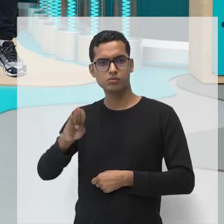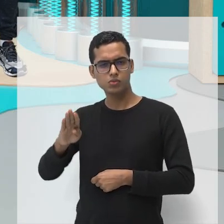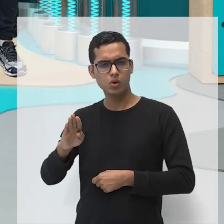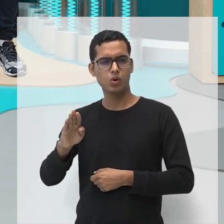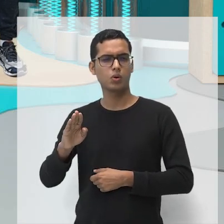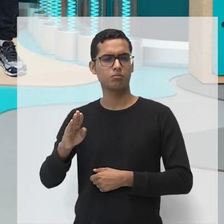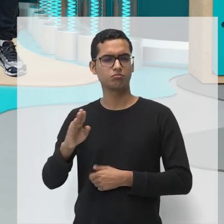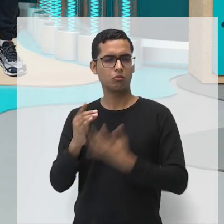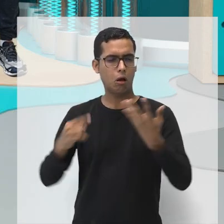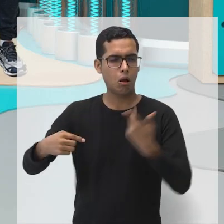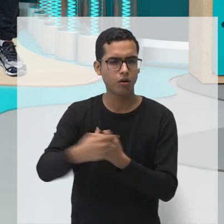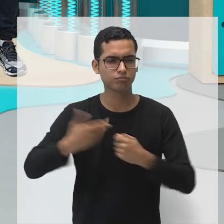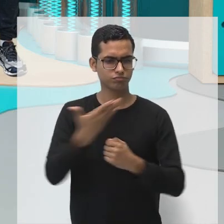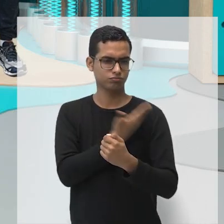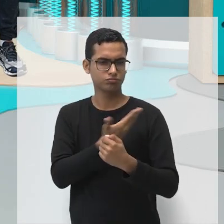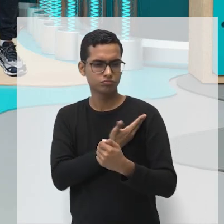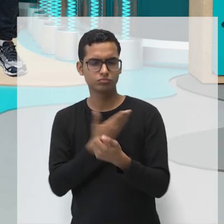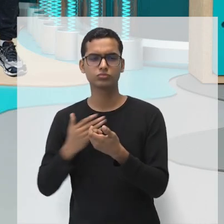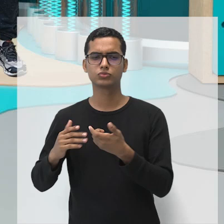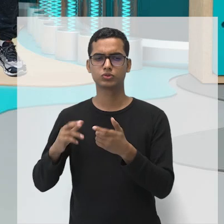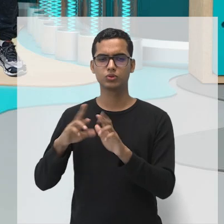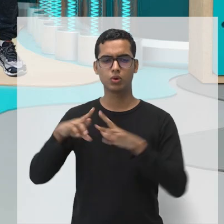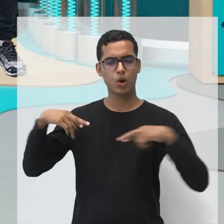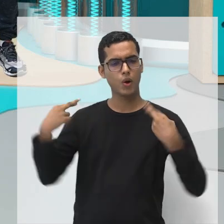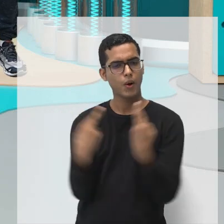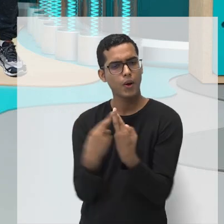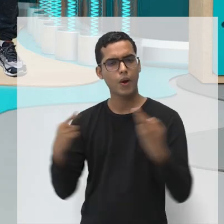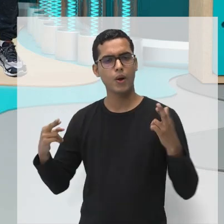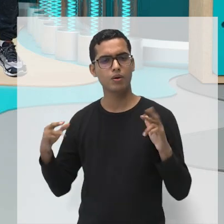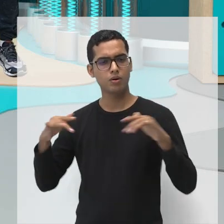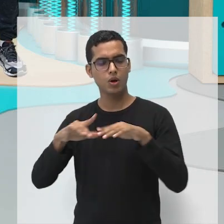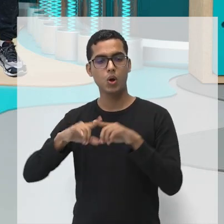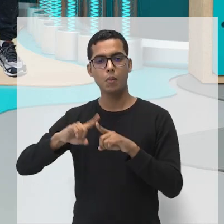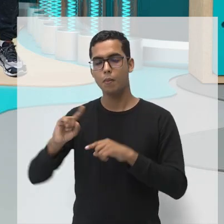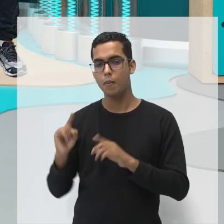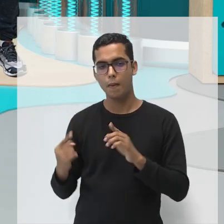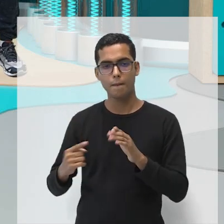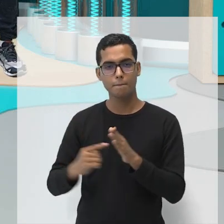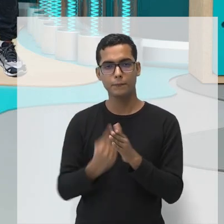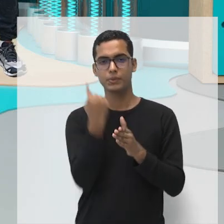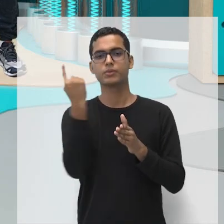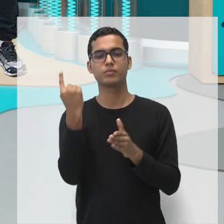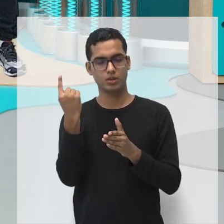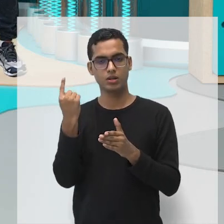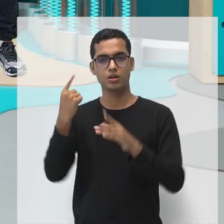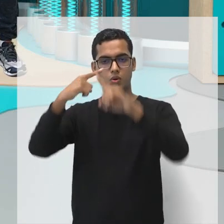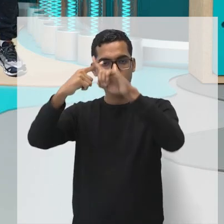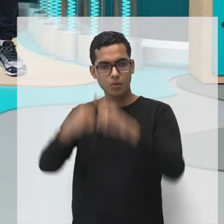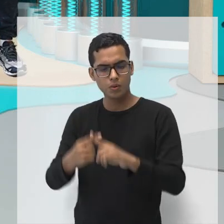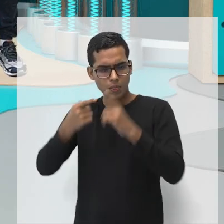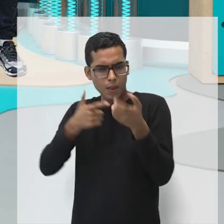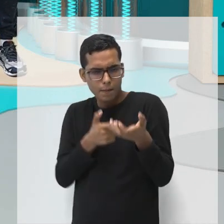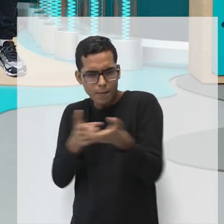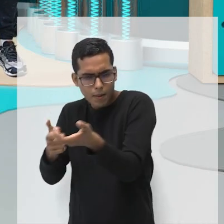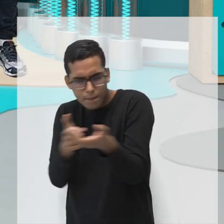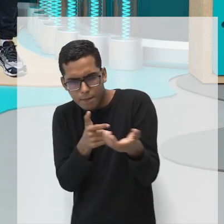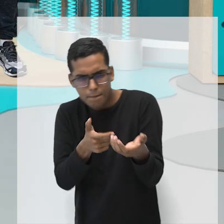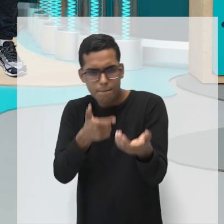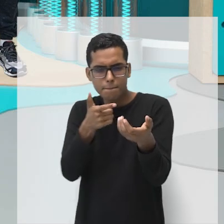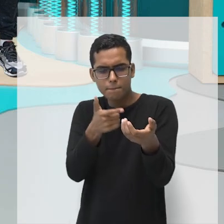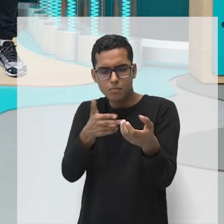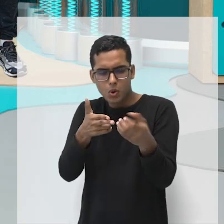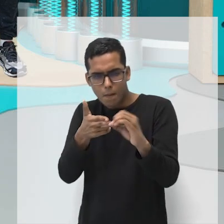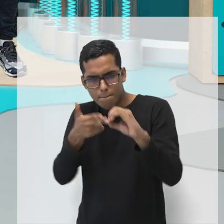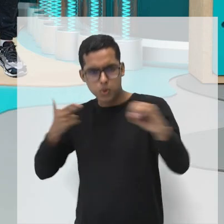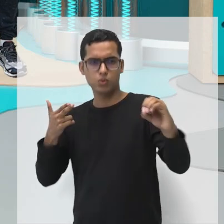outros 9 amigos se juntaram para o primeiro jogo oficial de paintball. O texto mostra para a